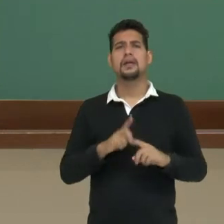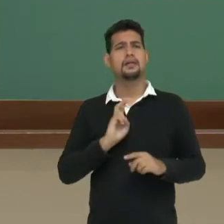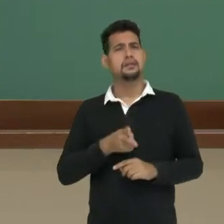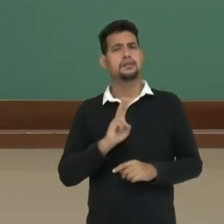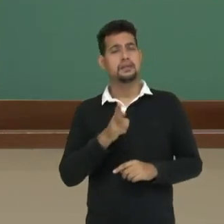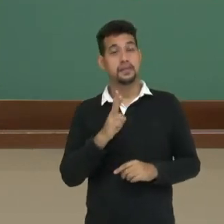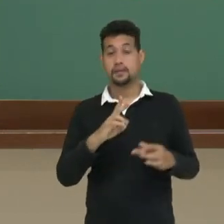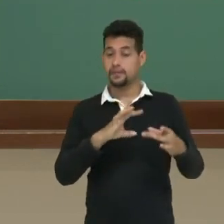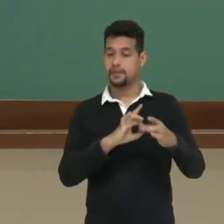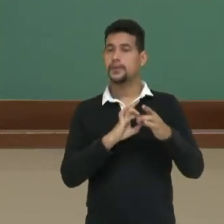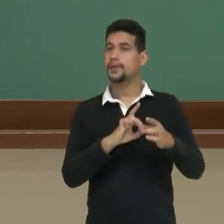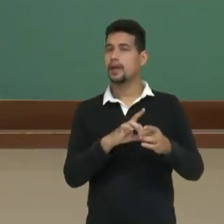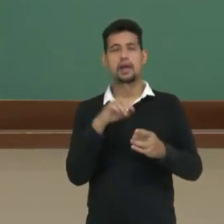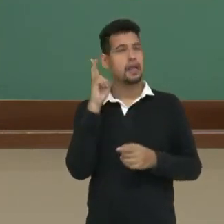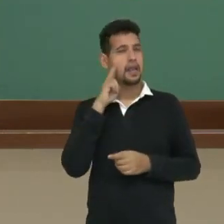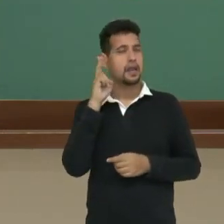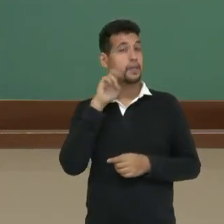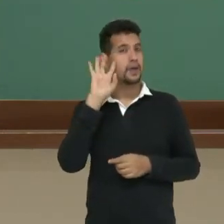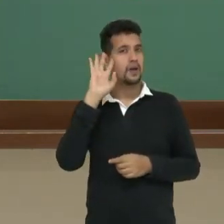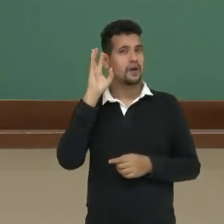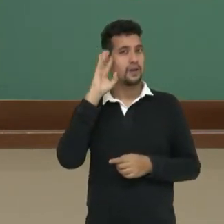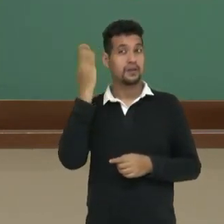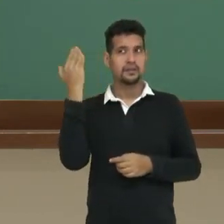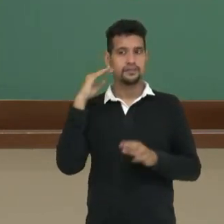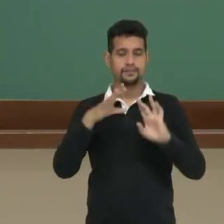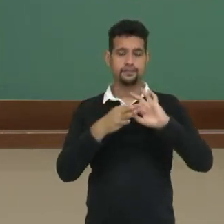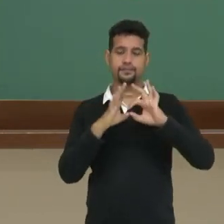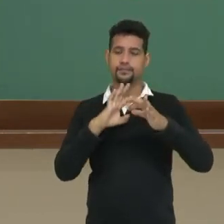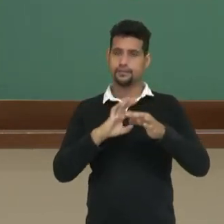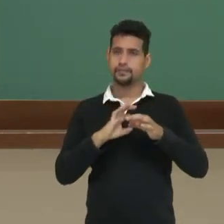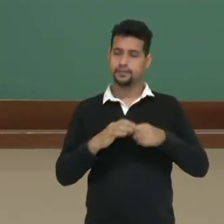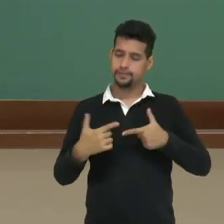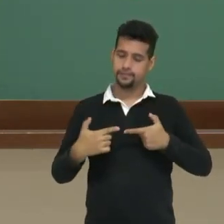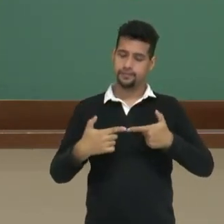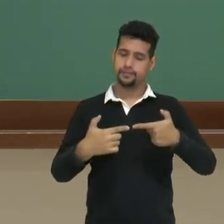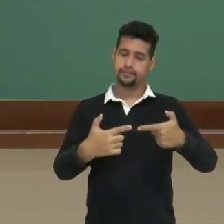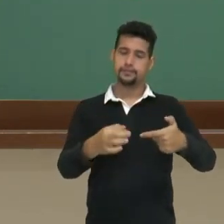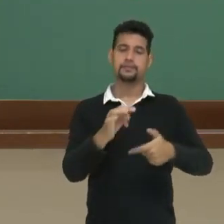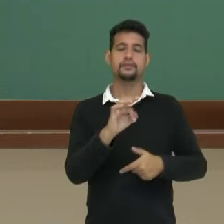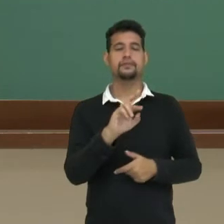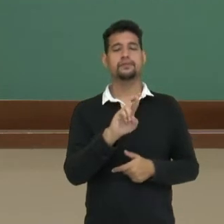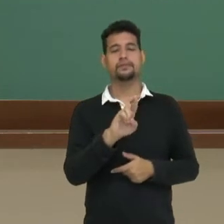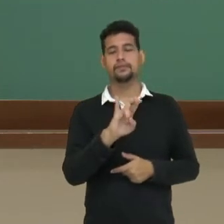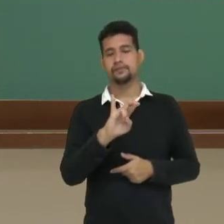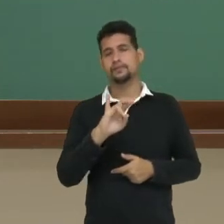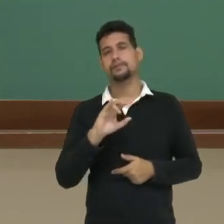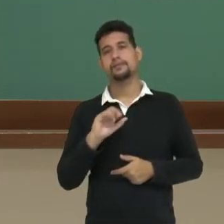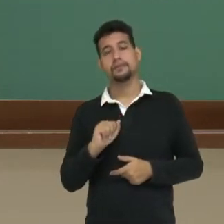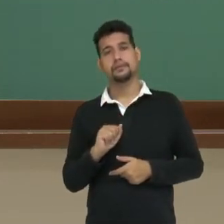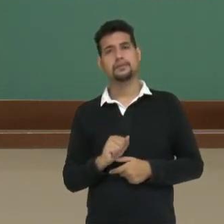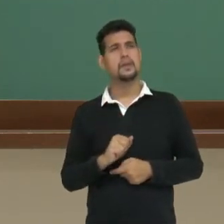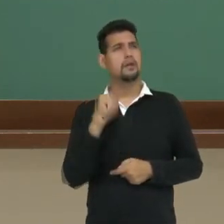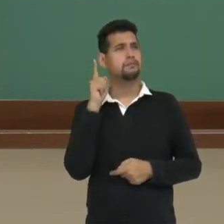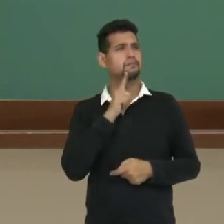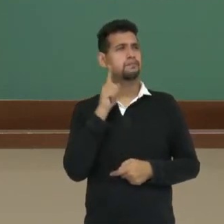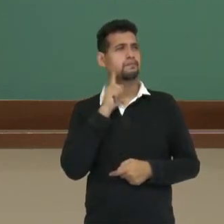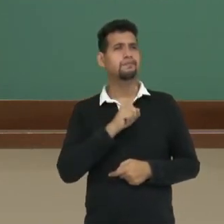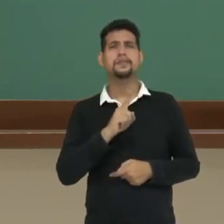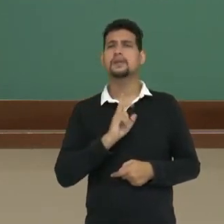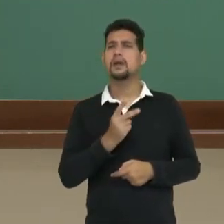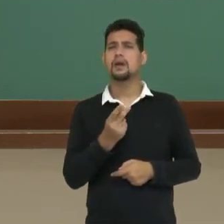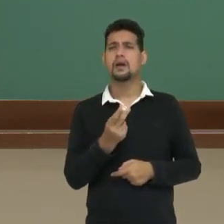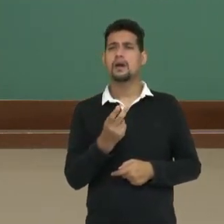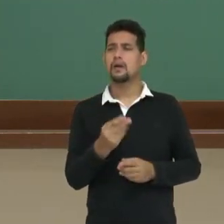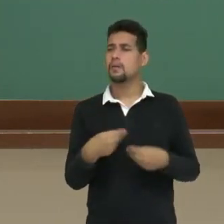bom lembrar que a gente está falando do que ocorria dentro daquele contexto da Guerra Fria. Tá? Então os Estados Unidos vai emprestar bastante dinheiro para o